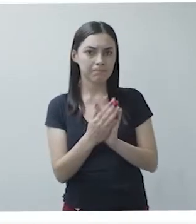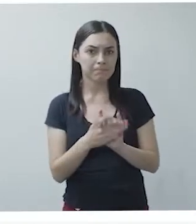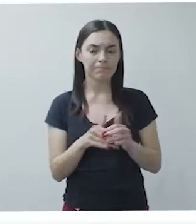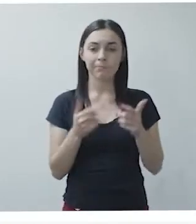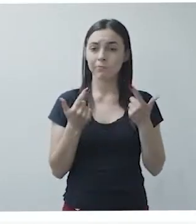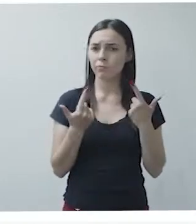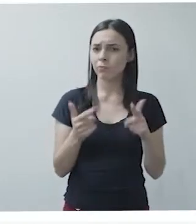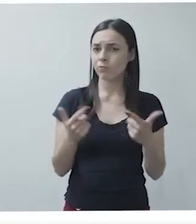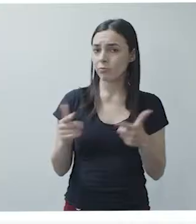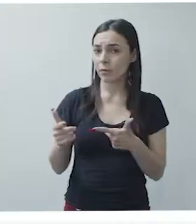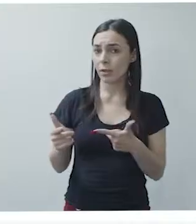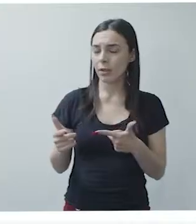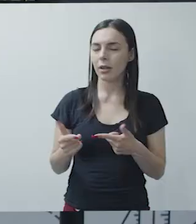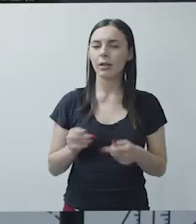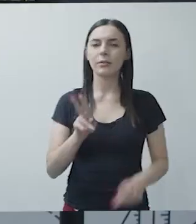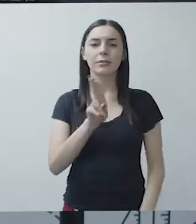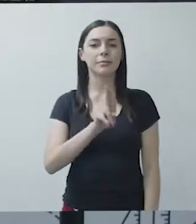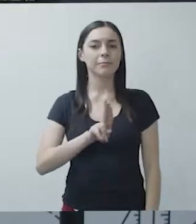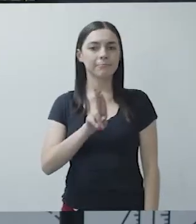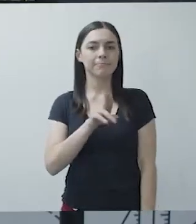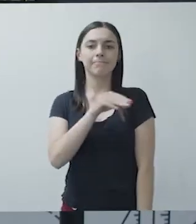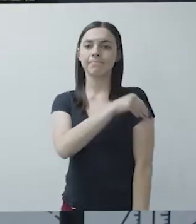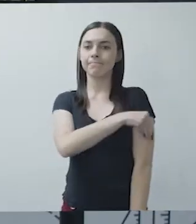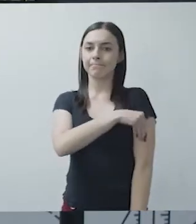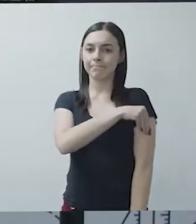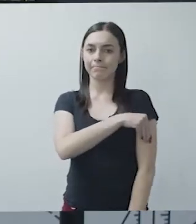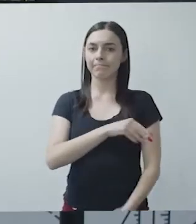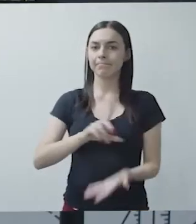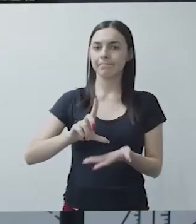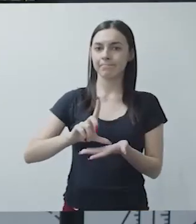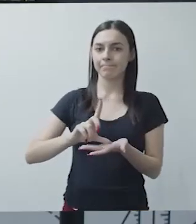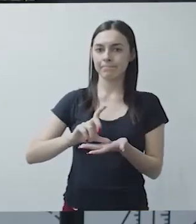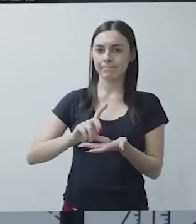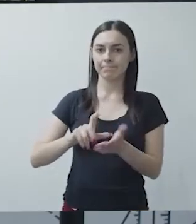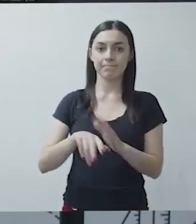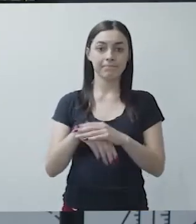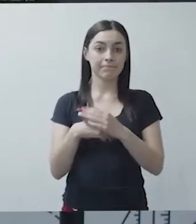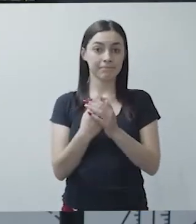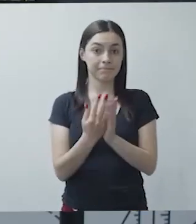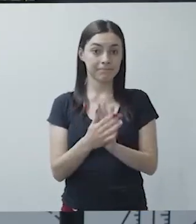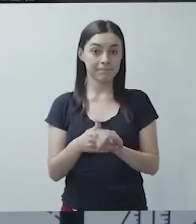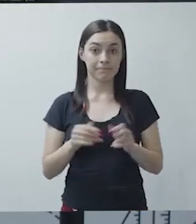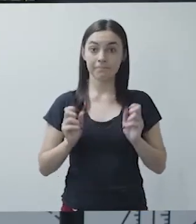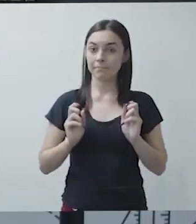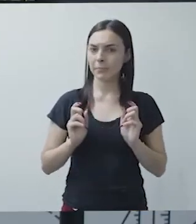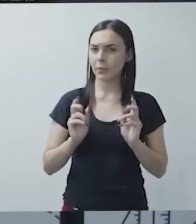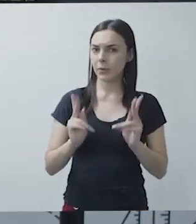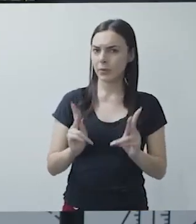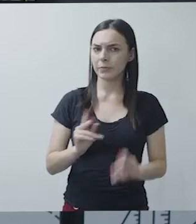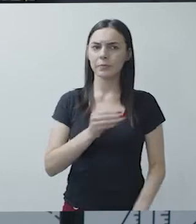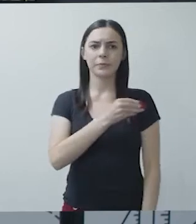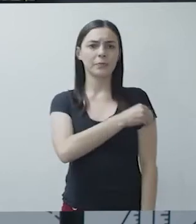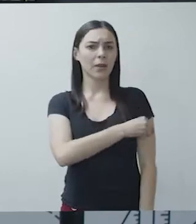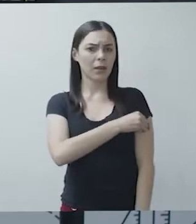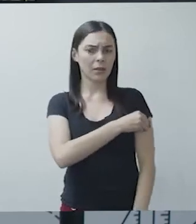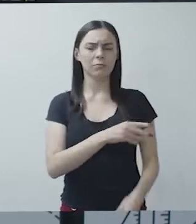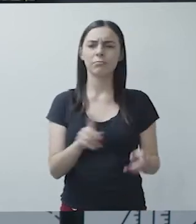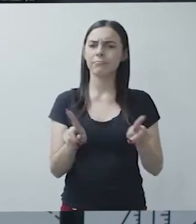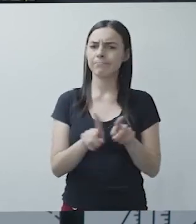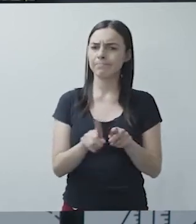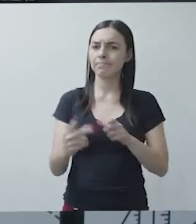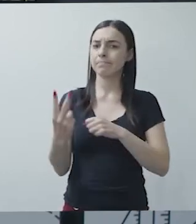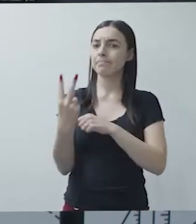lavar, então nós podemos utilizar o álcool em gel, ok? Ele também nos